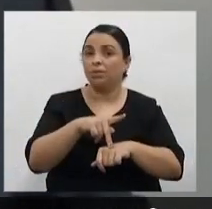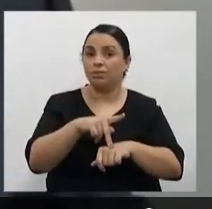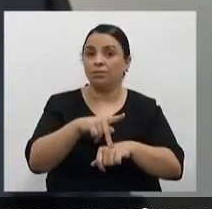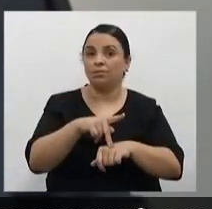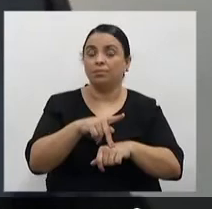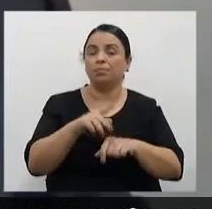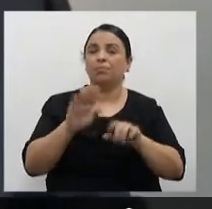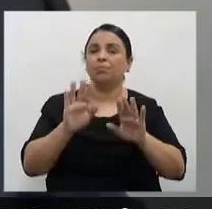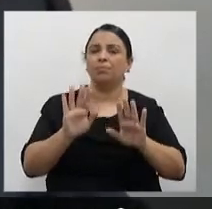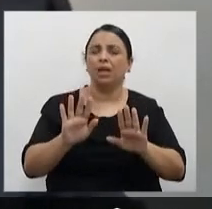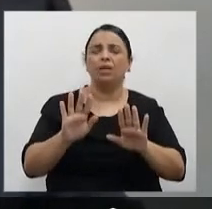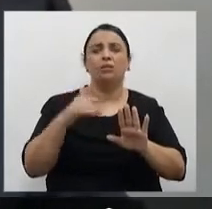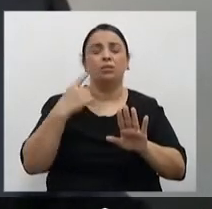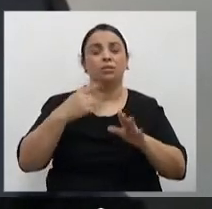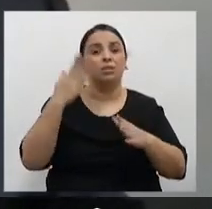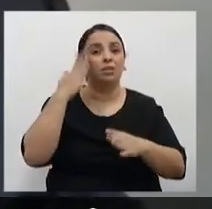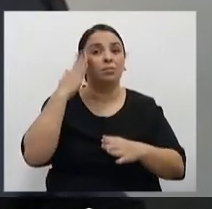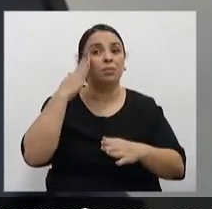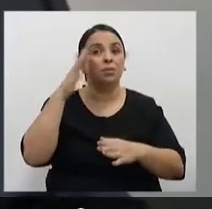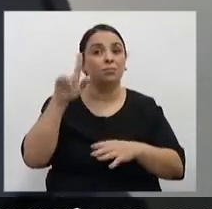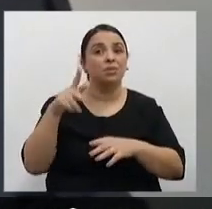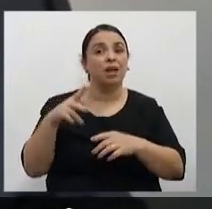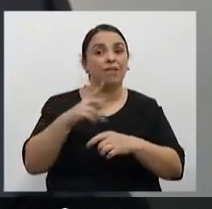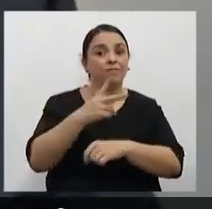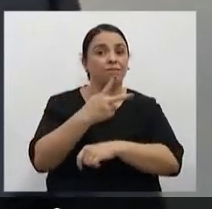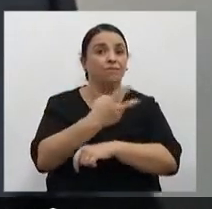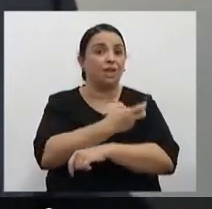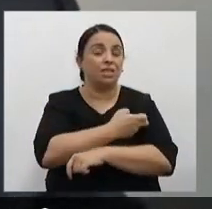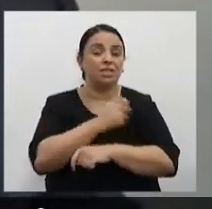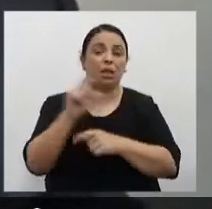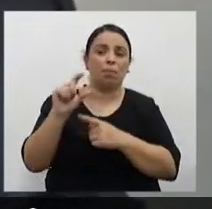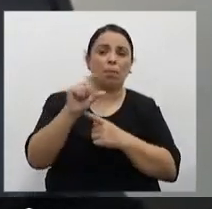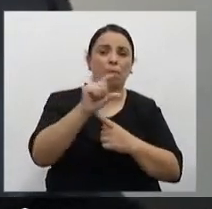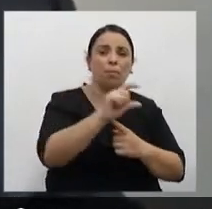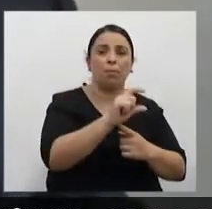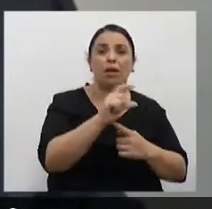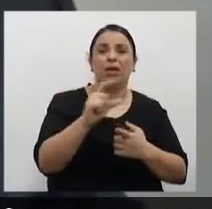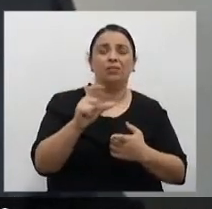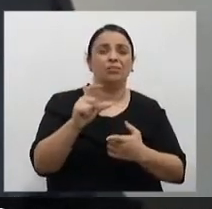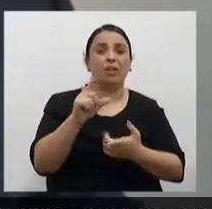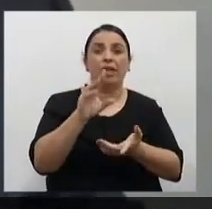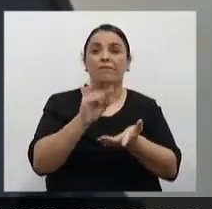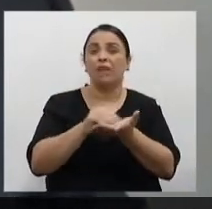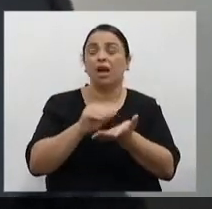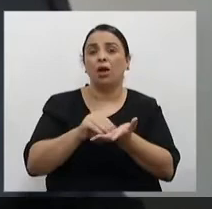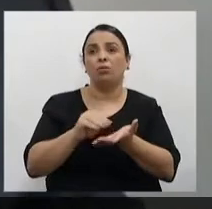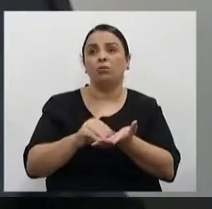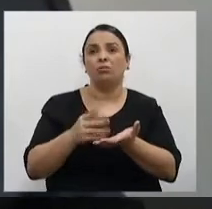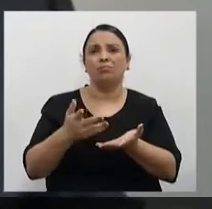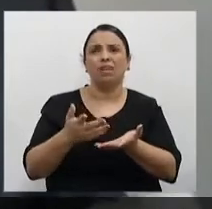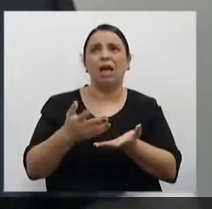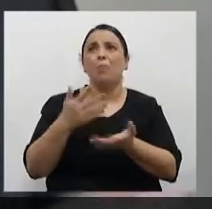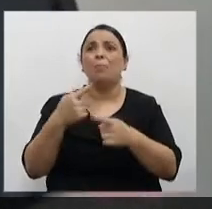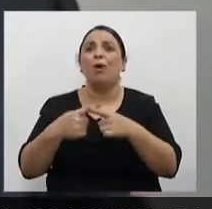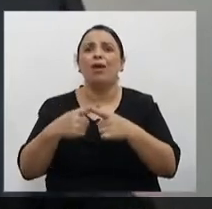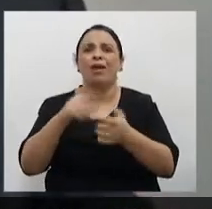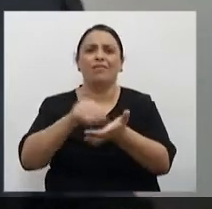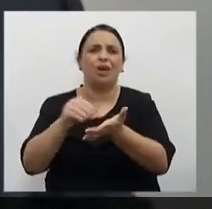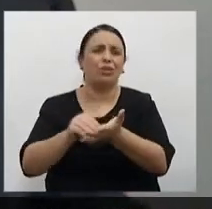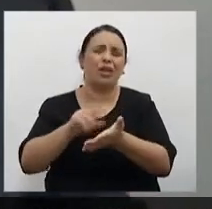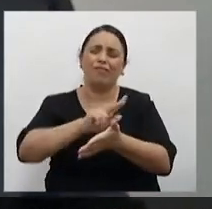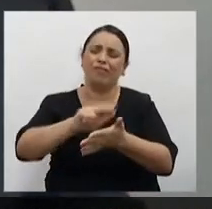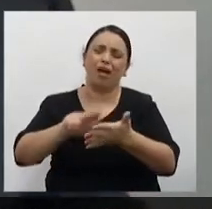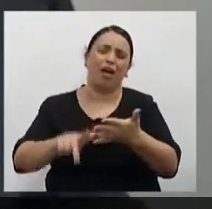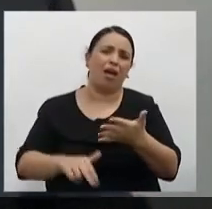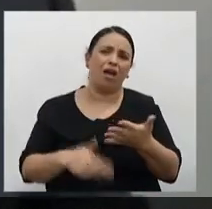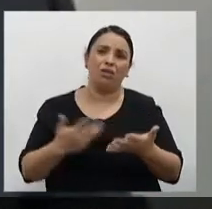escassez das vacinas, não é? Por motivos vários, Não vamos aqui apontar o dedo a quem,